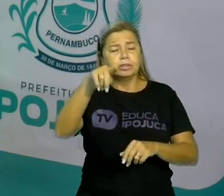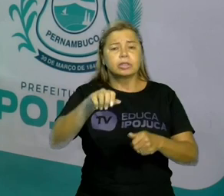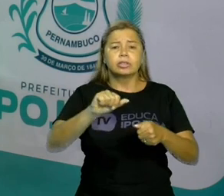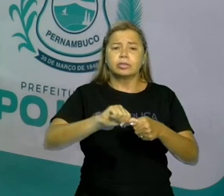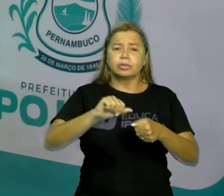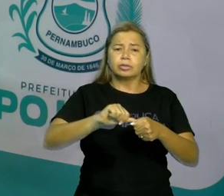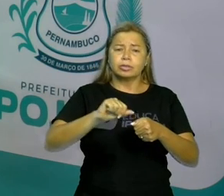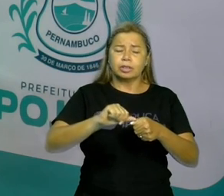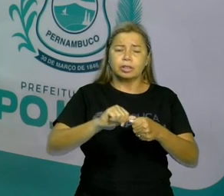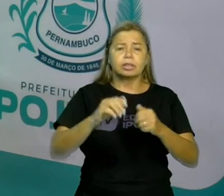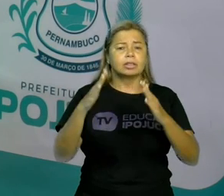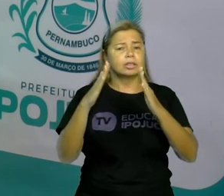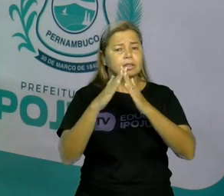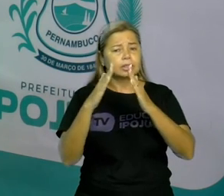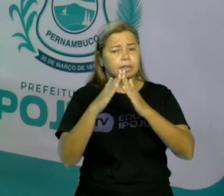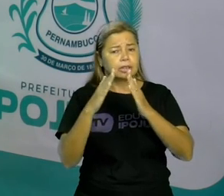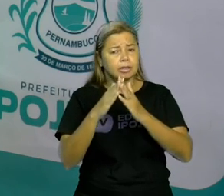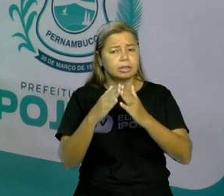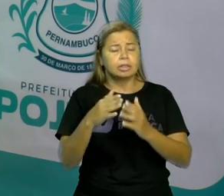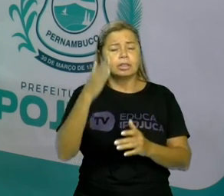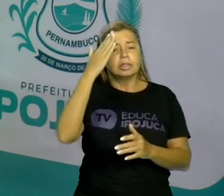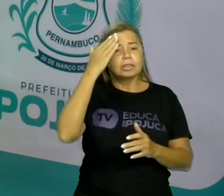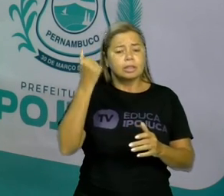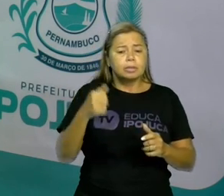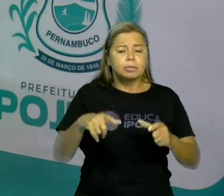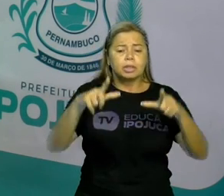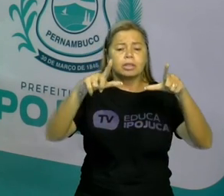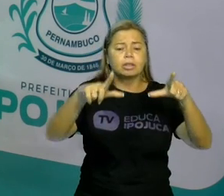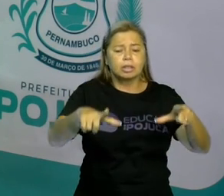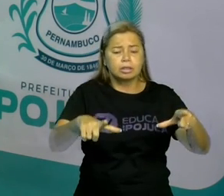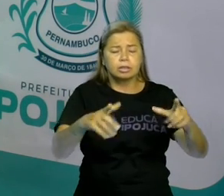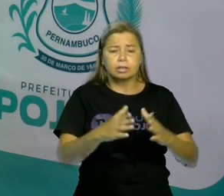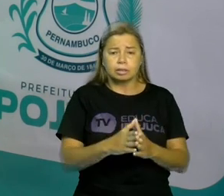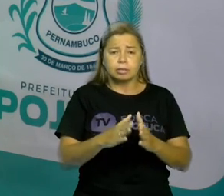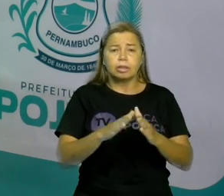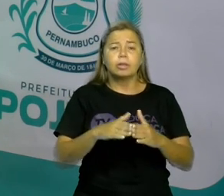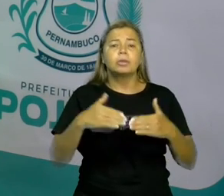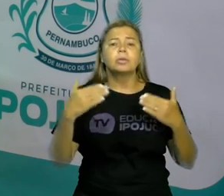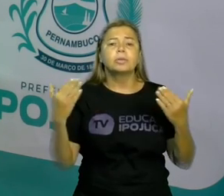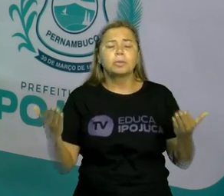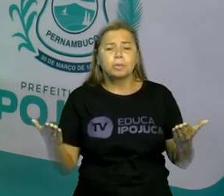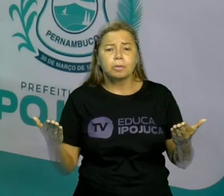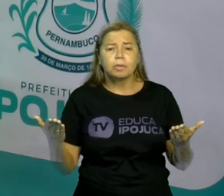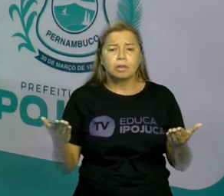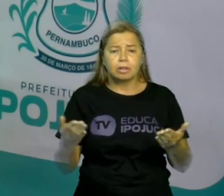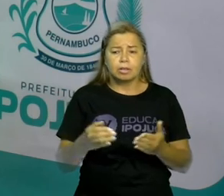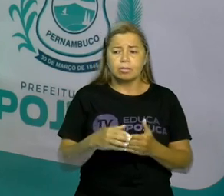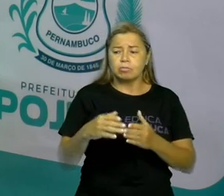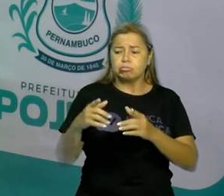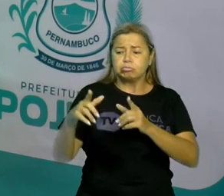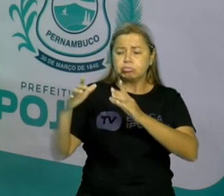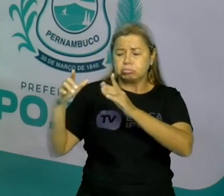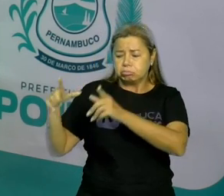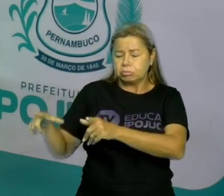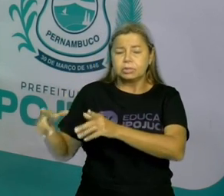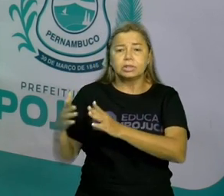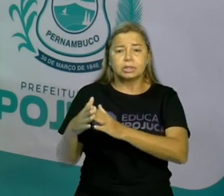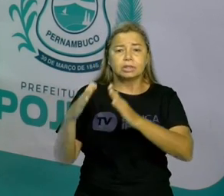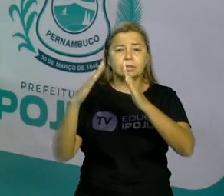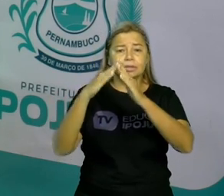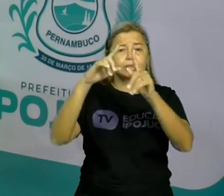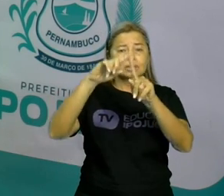fazerem a localização do ambiente ao qual está do lado direito da igreja. Eu